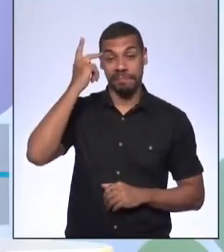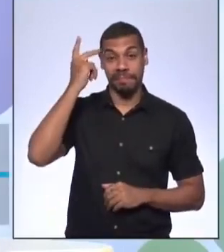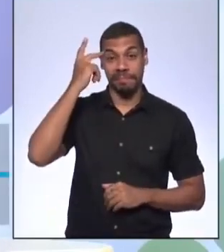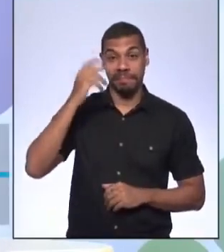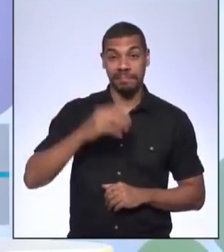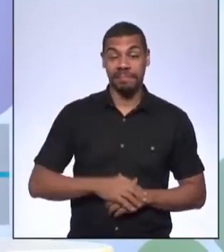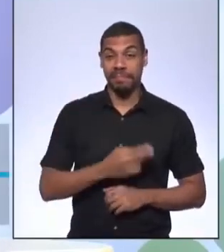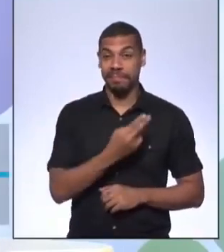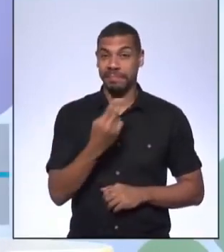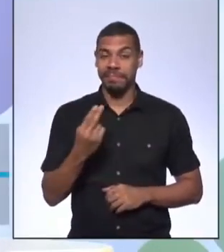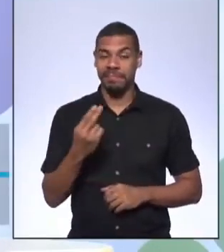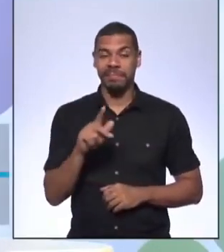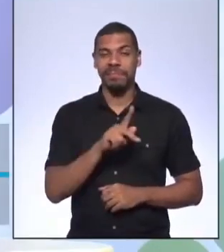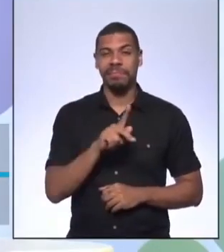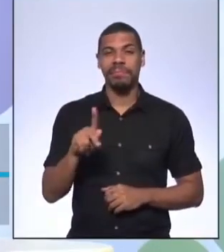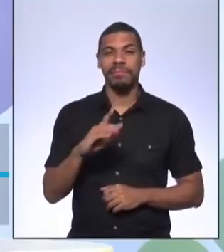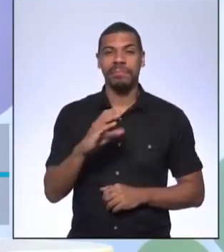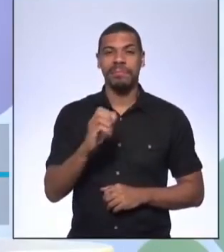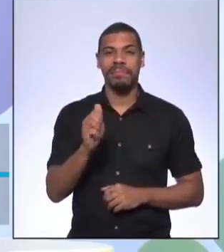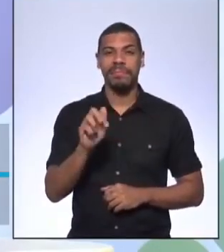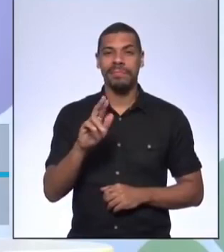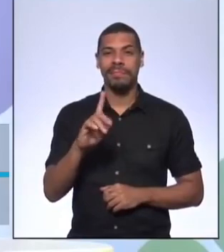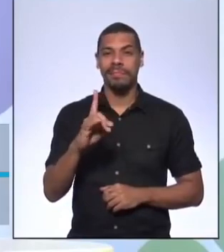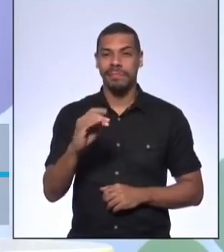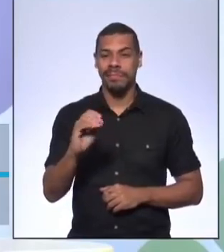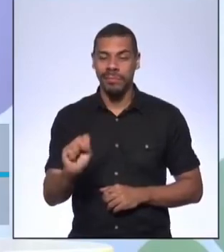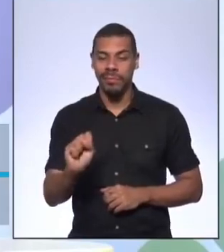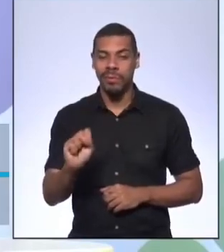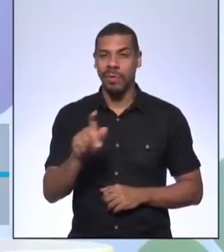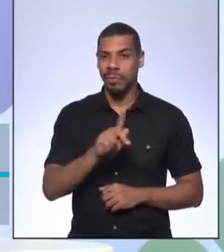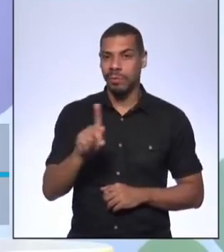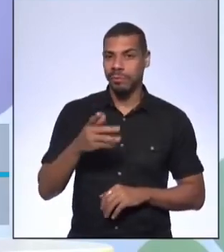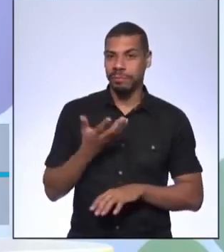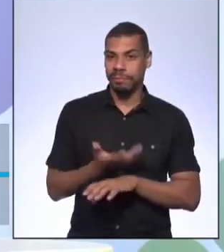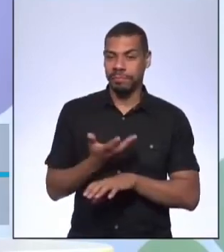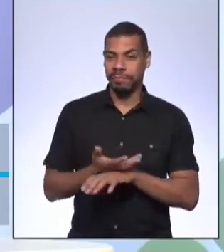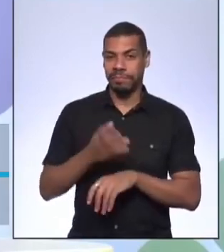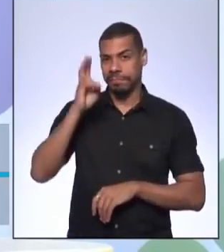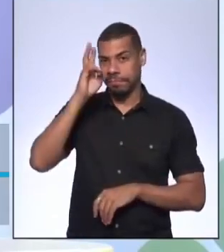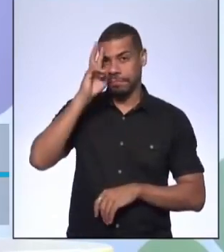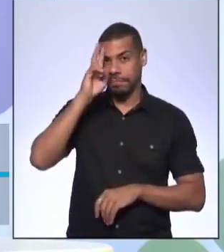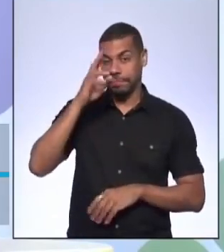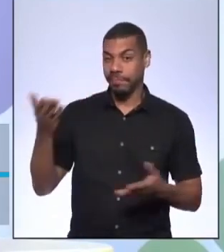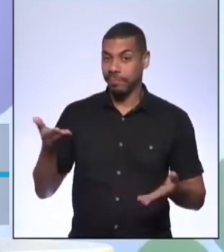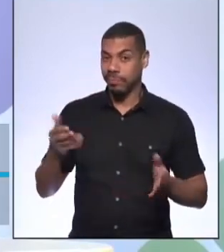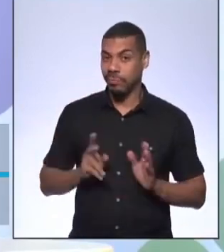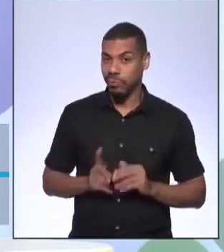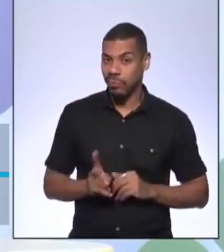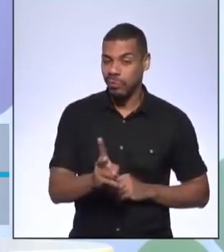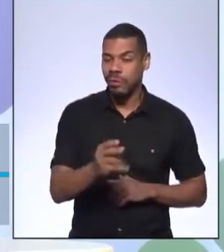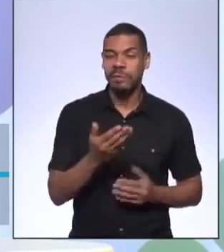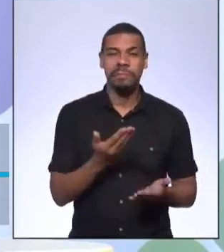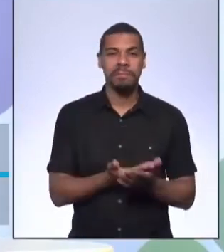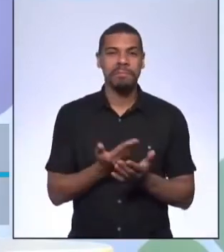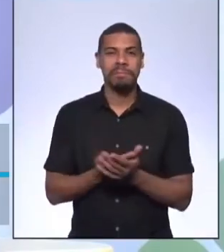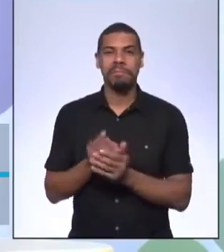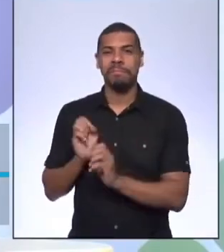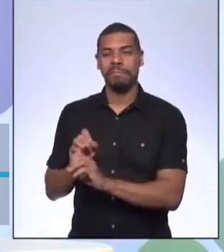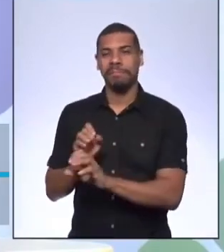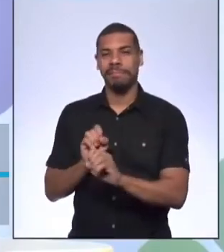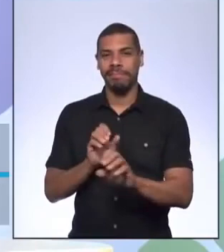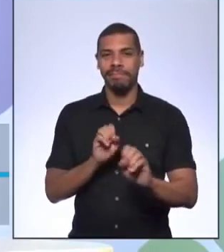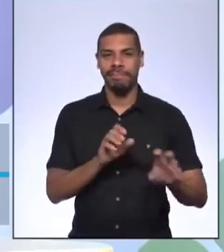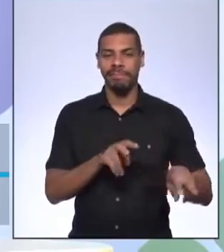Eu sou o professor Carlos Neri, professor de História, e nós estamos na continuidade da